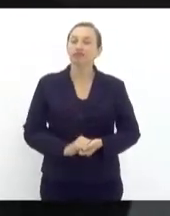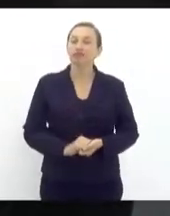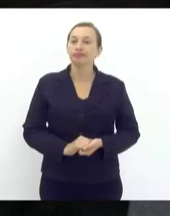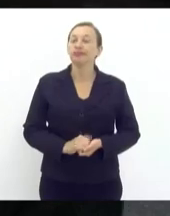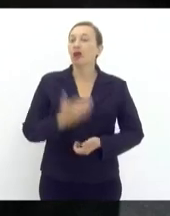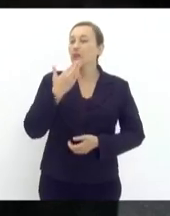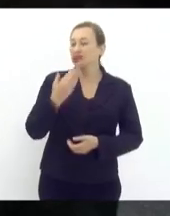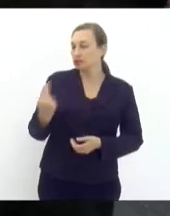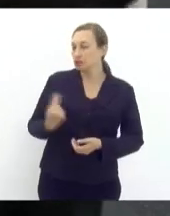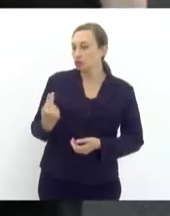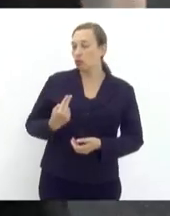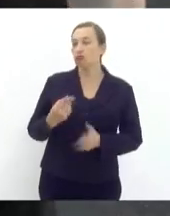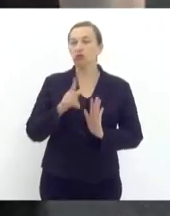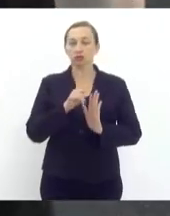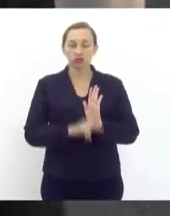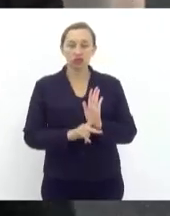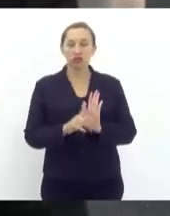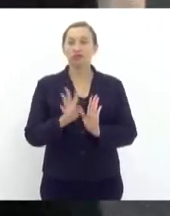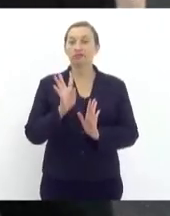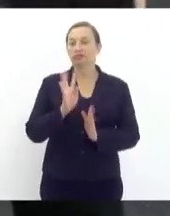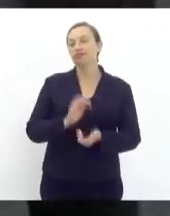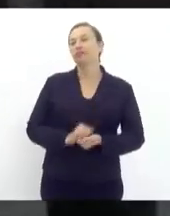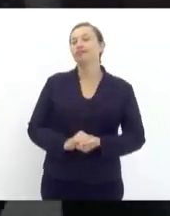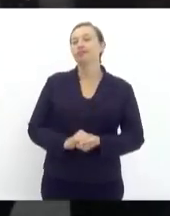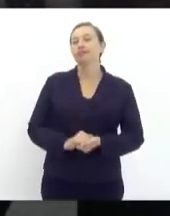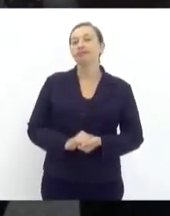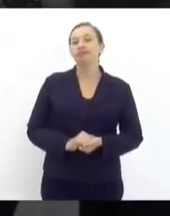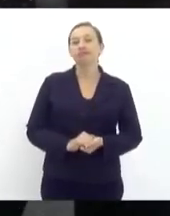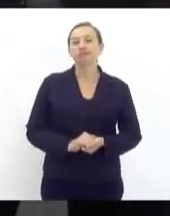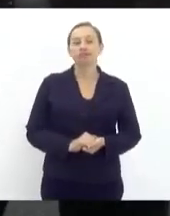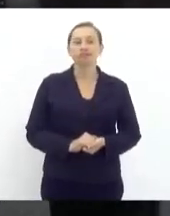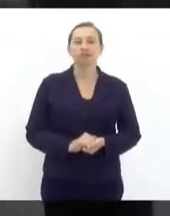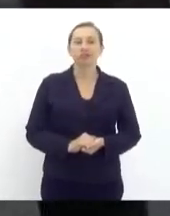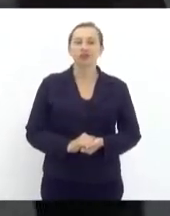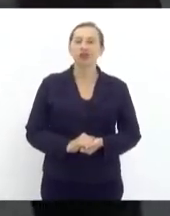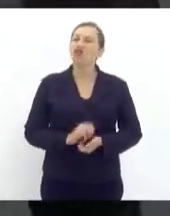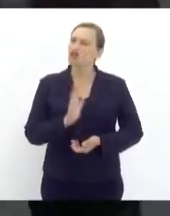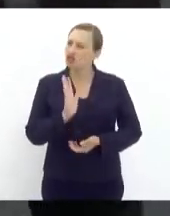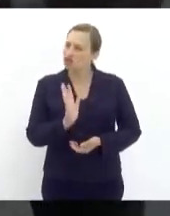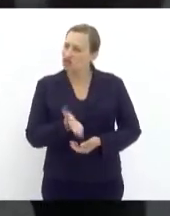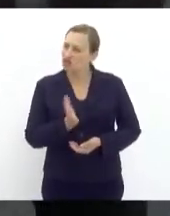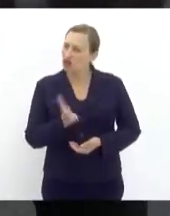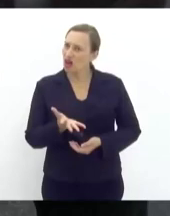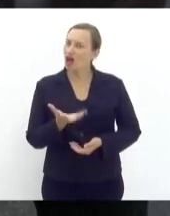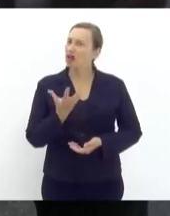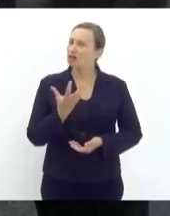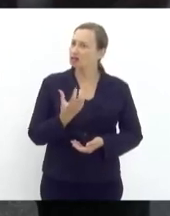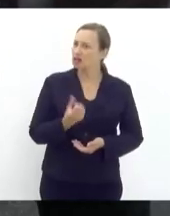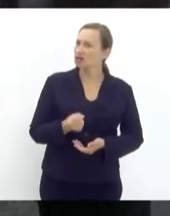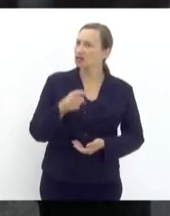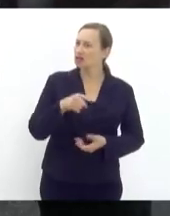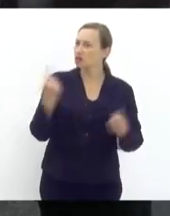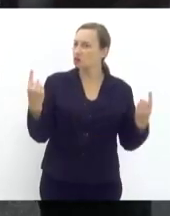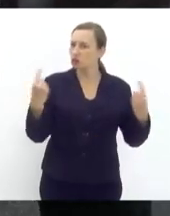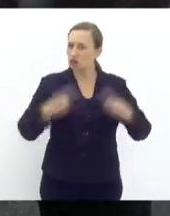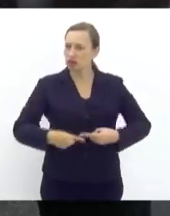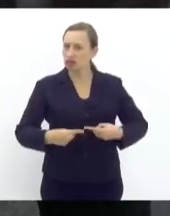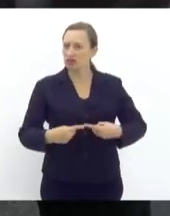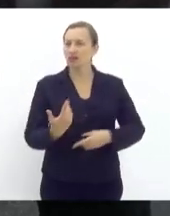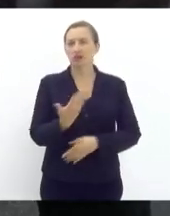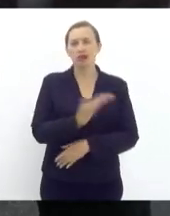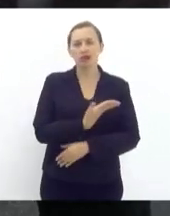co-autoria do projeto muito bacana e já aceitando aqui o desafio da